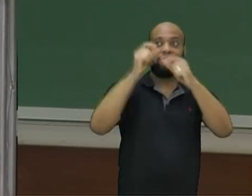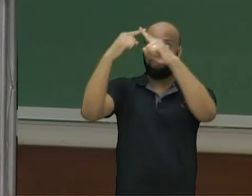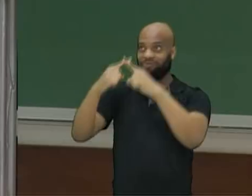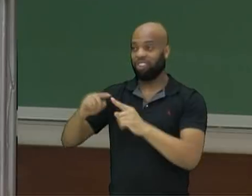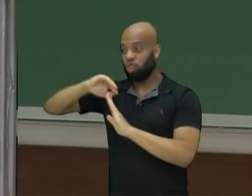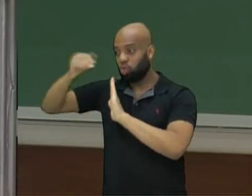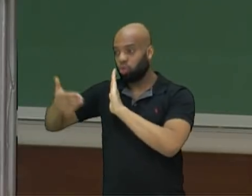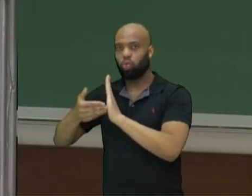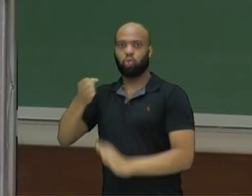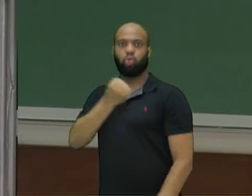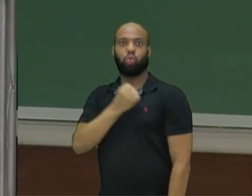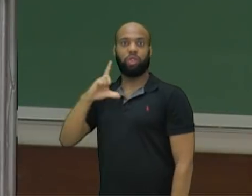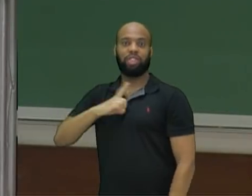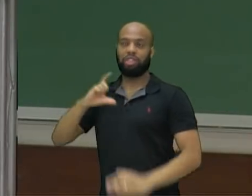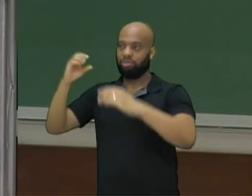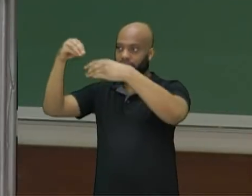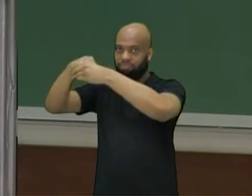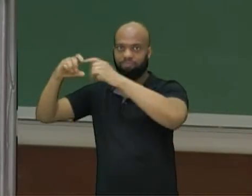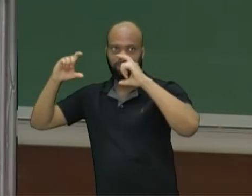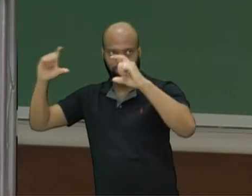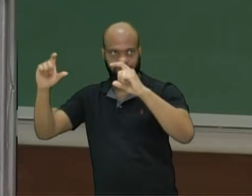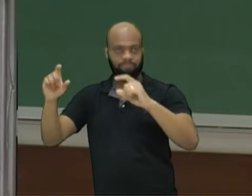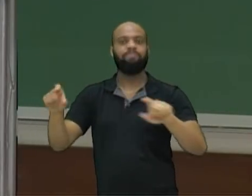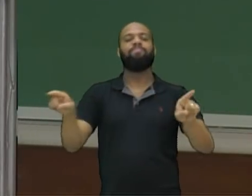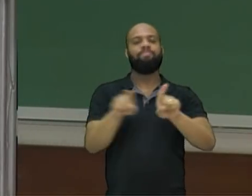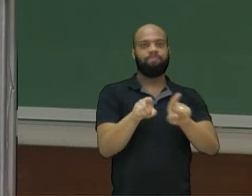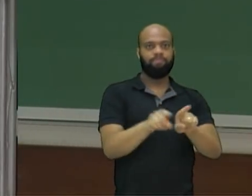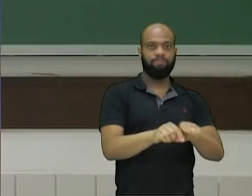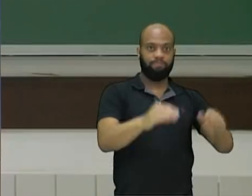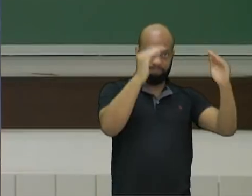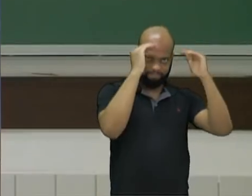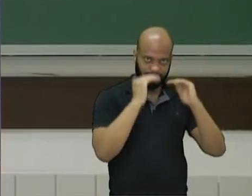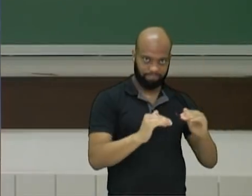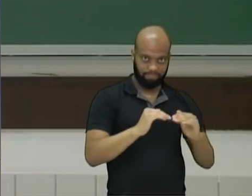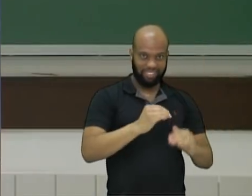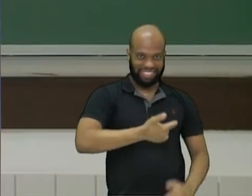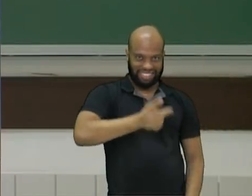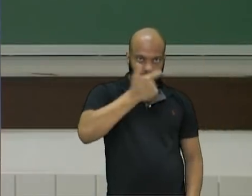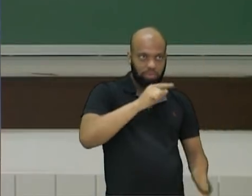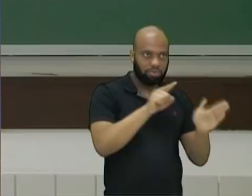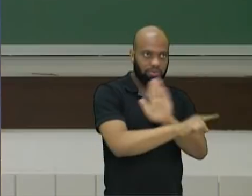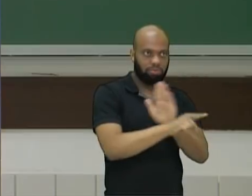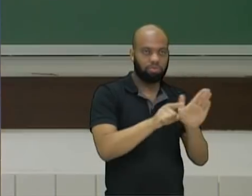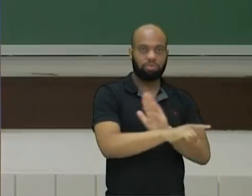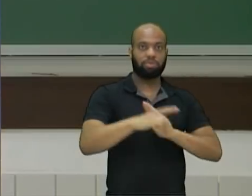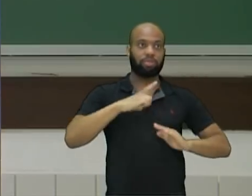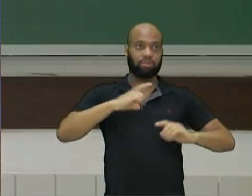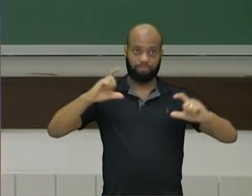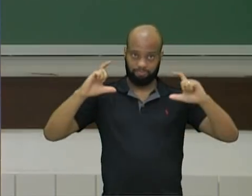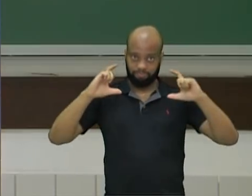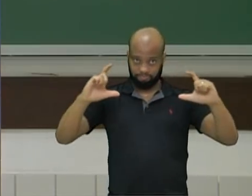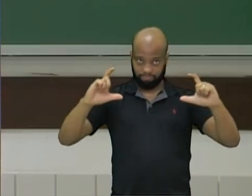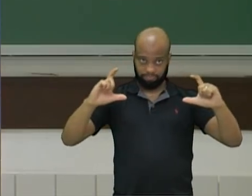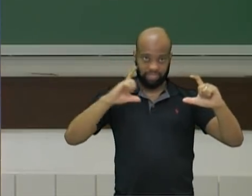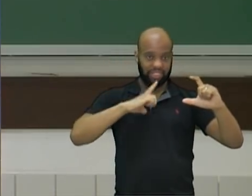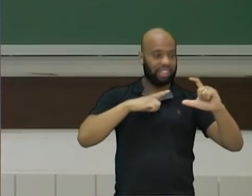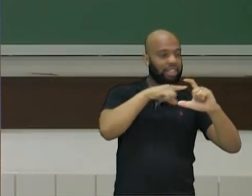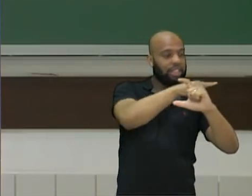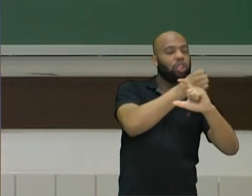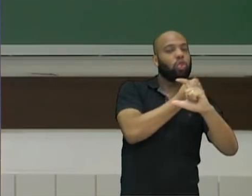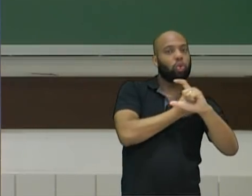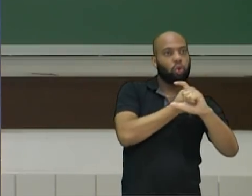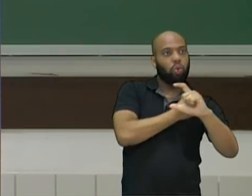multiplicado pela soma também de 2 números, que nesse caso em específico é um número complexo. Então, a gente não vai esquecer de usar